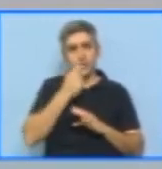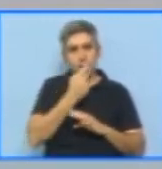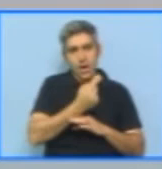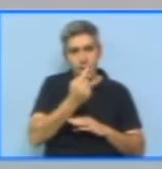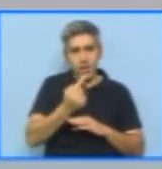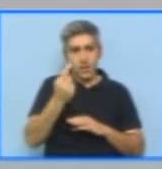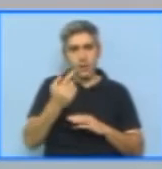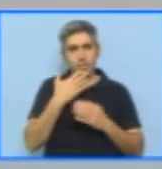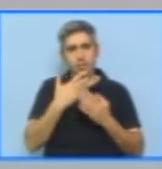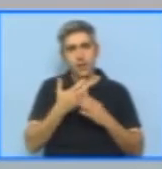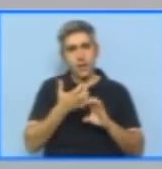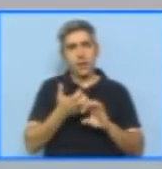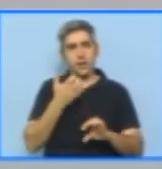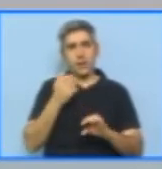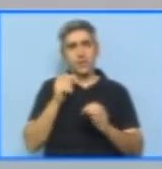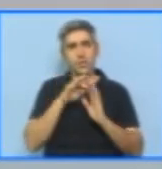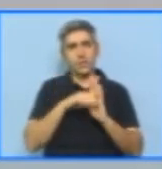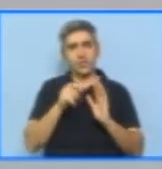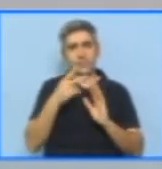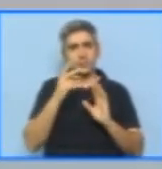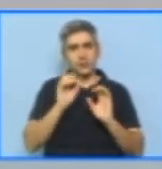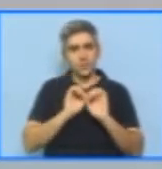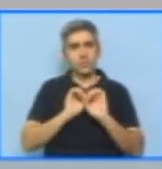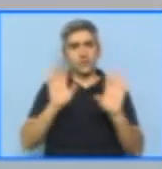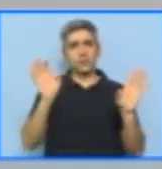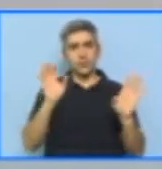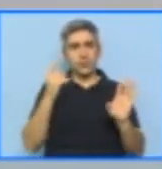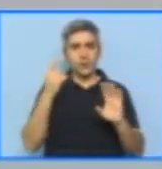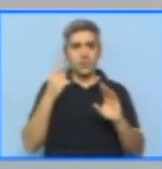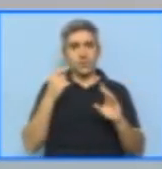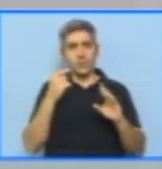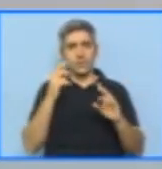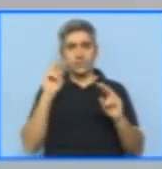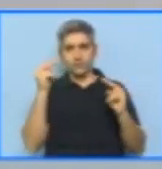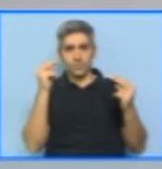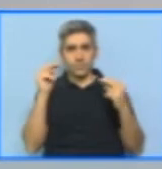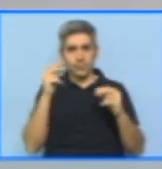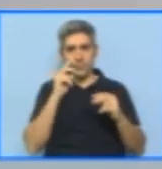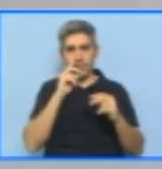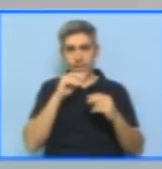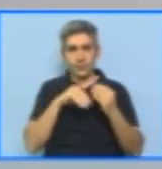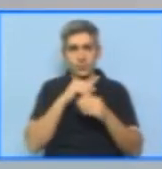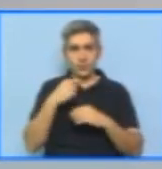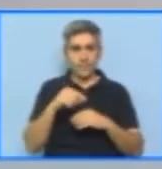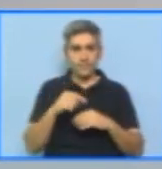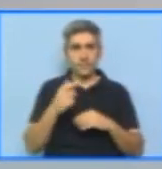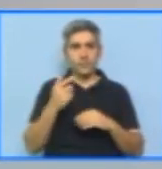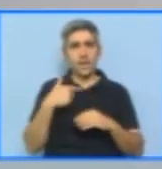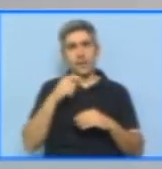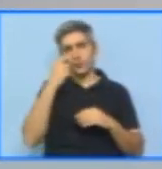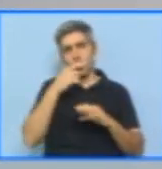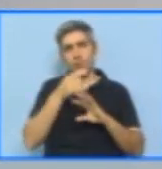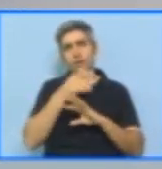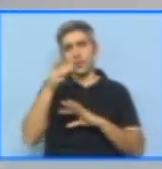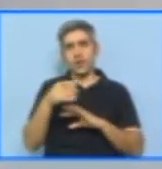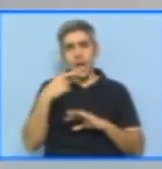depois exponenciadas com programas de televisão com algum voyeurismo à mistura. Mas existem pessoas com histórias que são superiores a essas, na